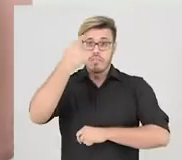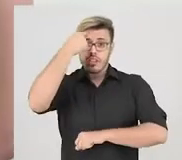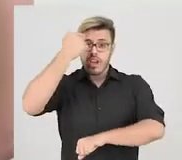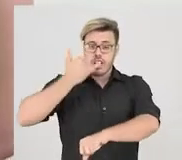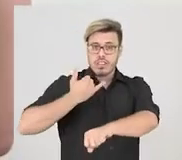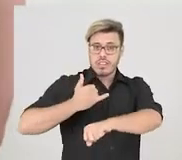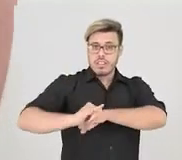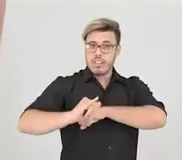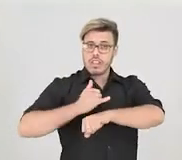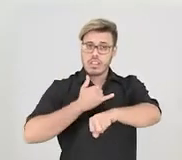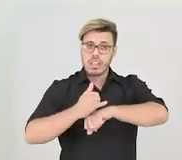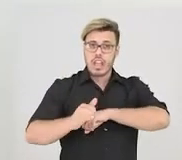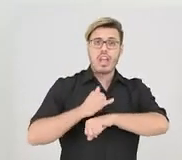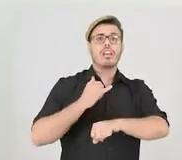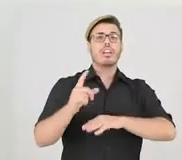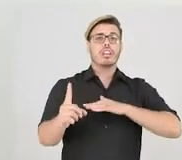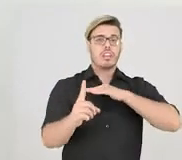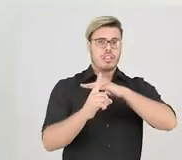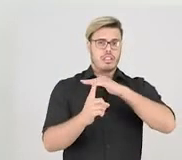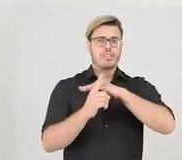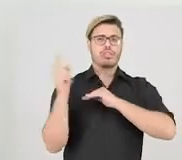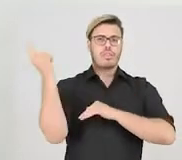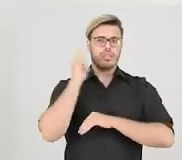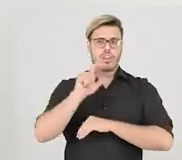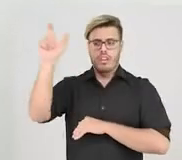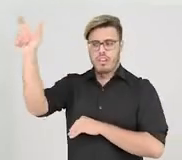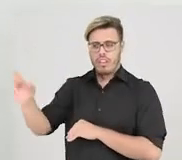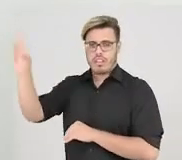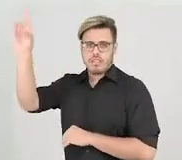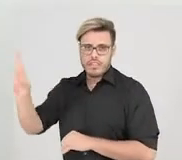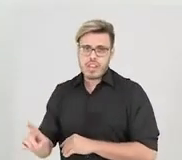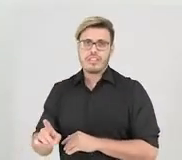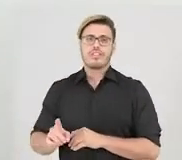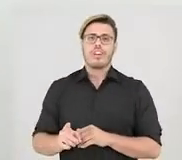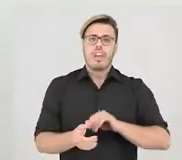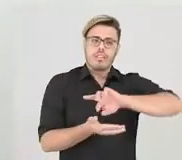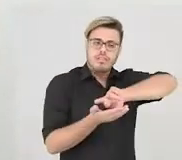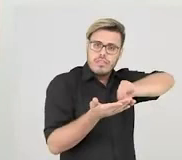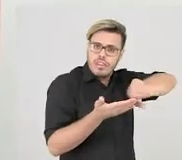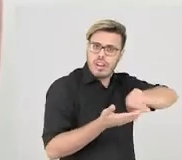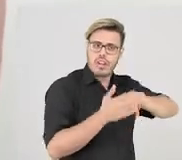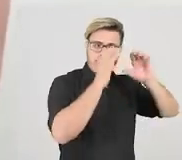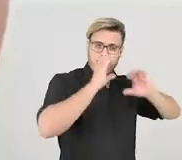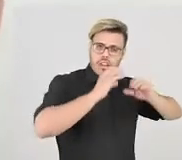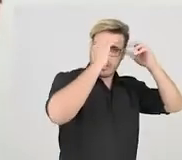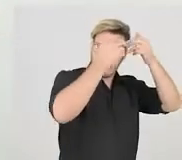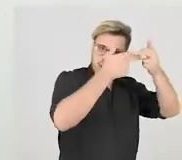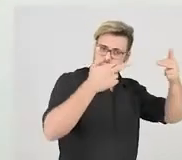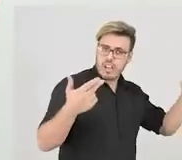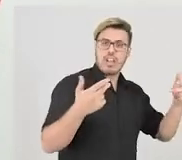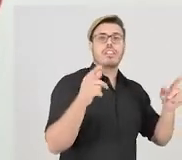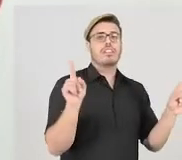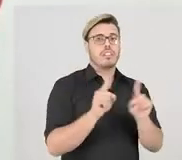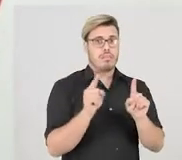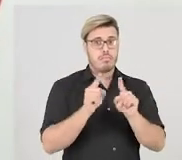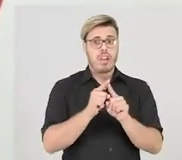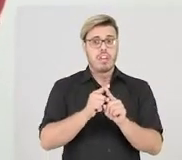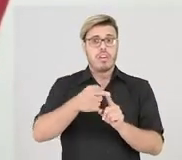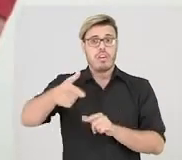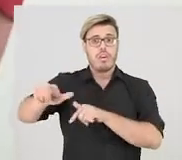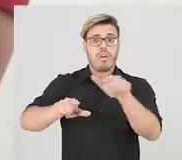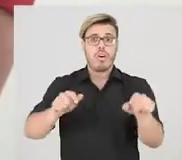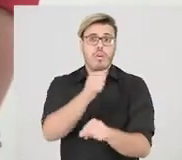diferenciadas para o aluno da educação especial, na verdade, sejam estratégias diferenciadas para o grupo da sala.